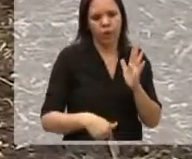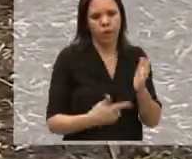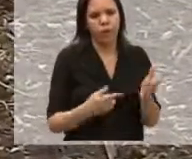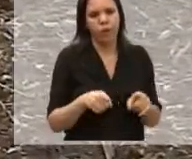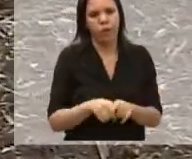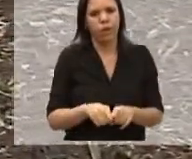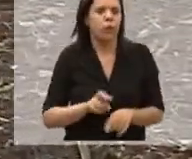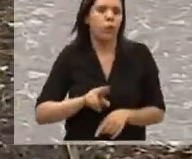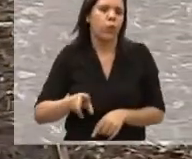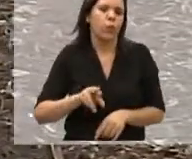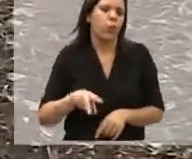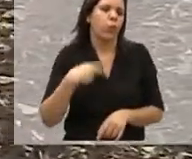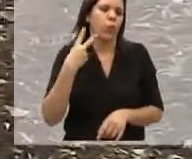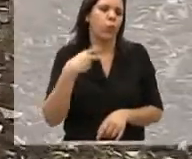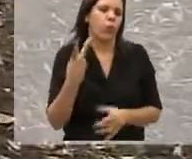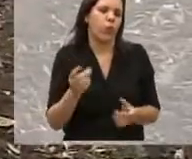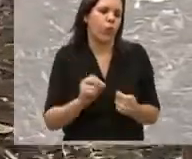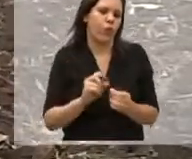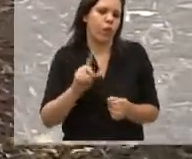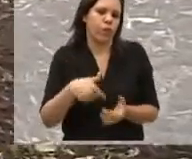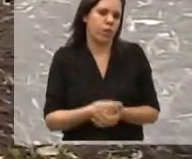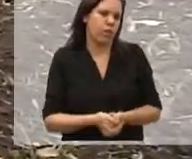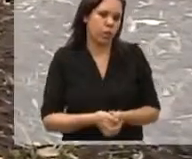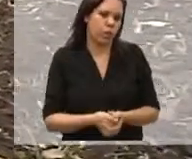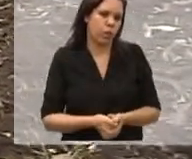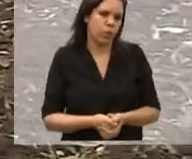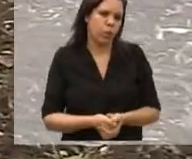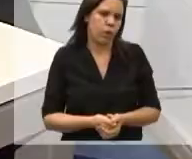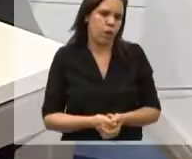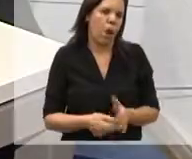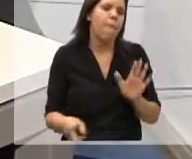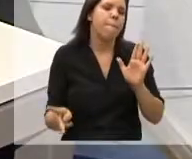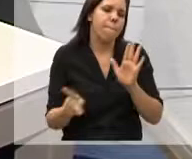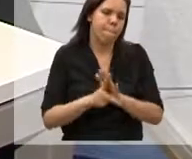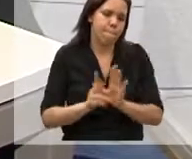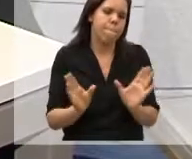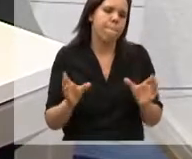Agora, não é um vereador que faz isso. Quem faz isso é a própria